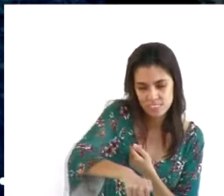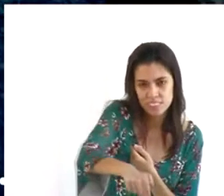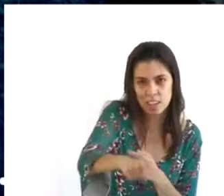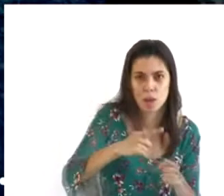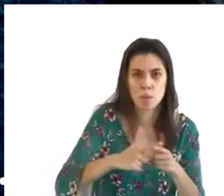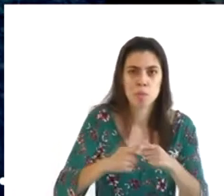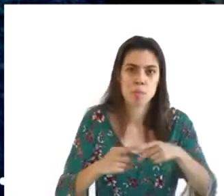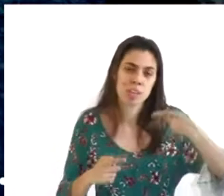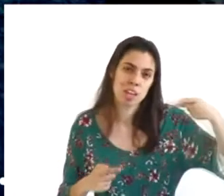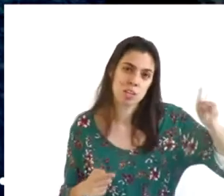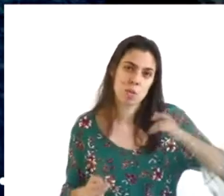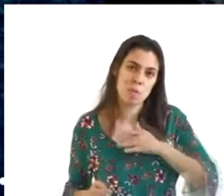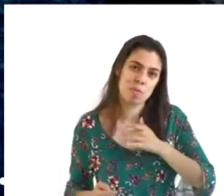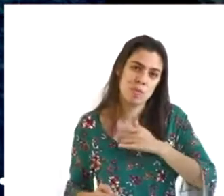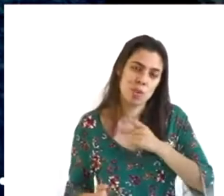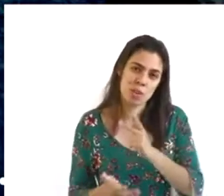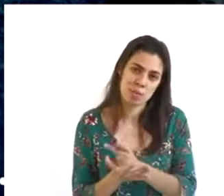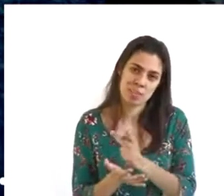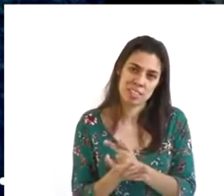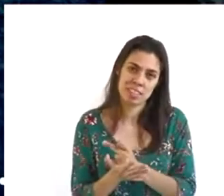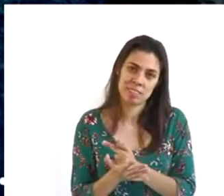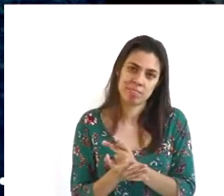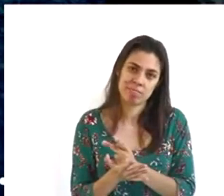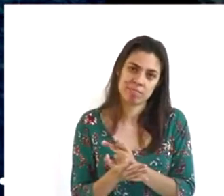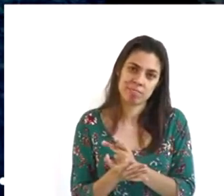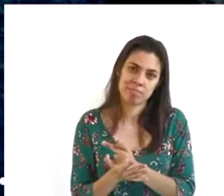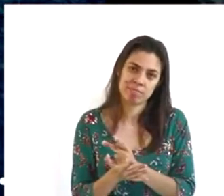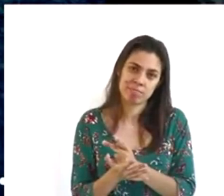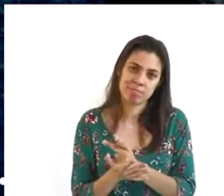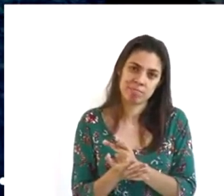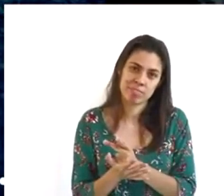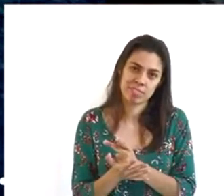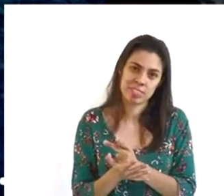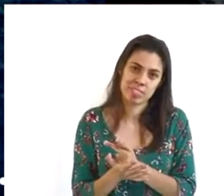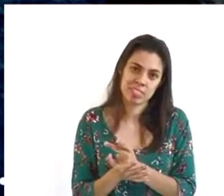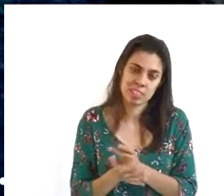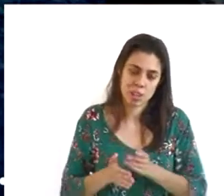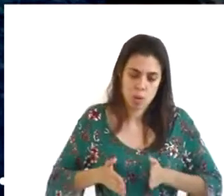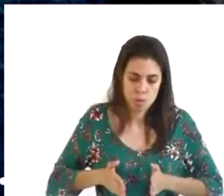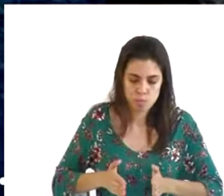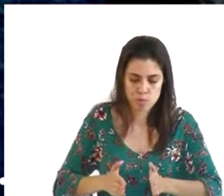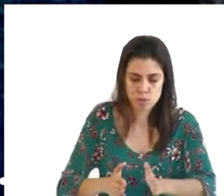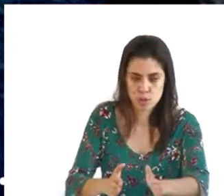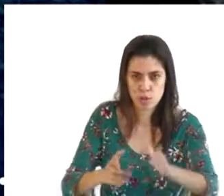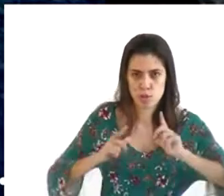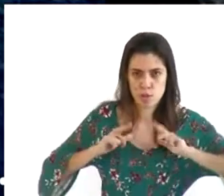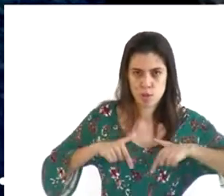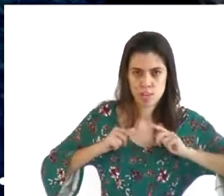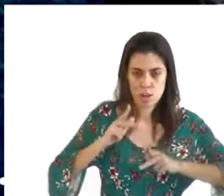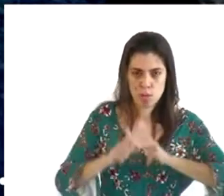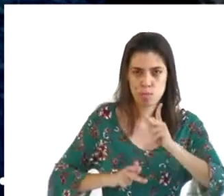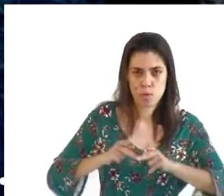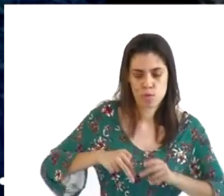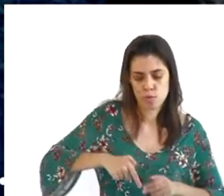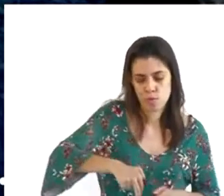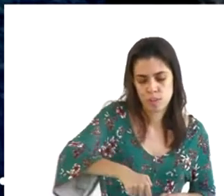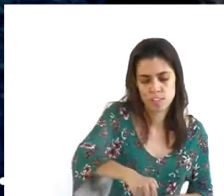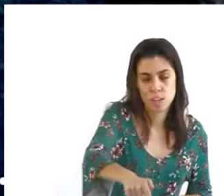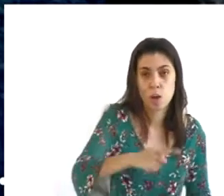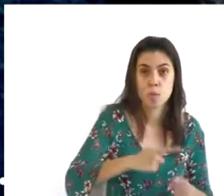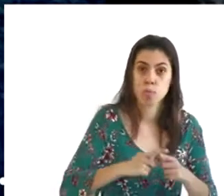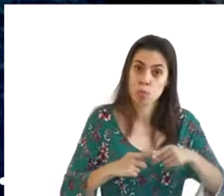para sempre. E por entre elas fez passar a Israel, porque a sua misericórdia dura para